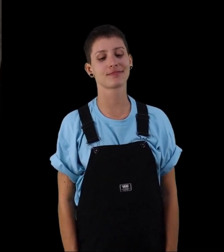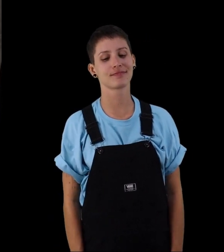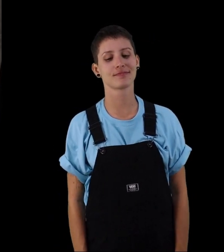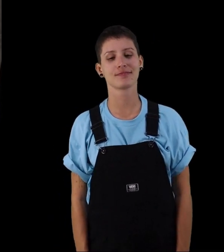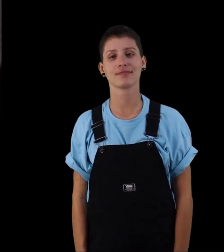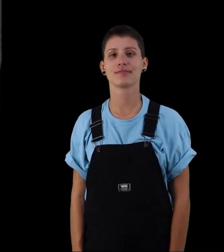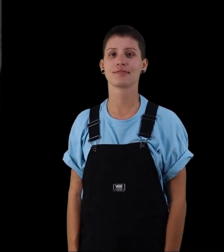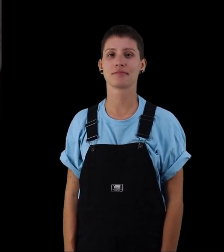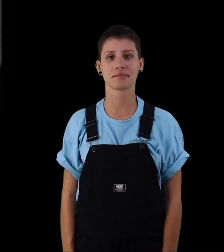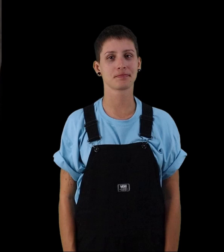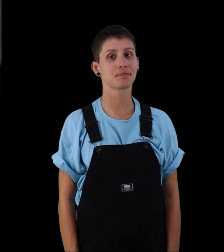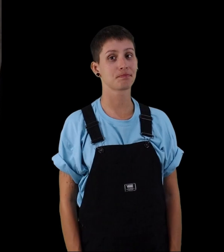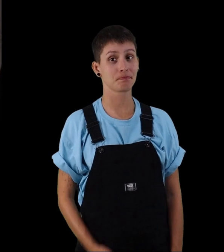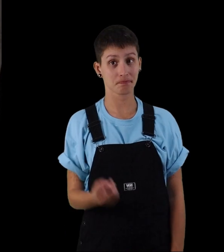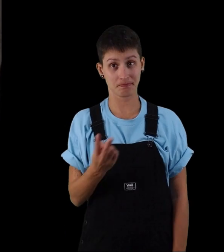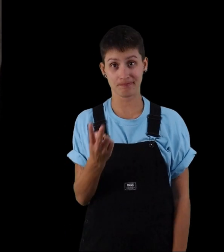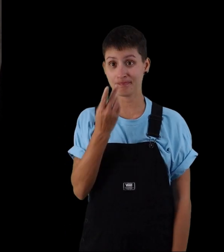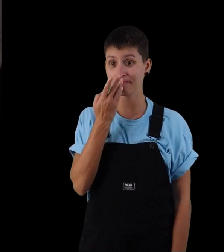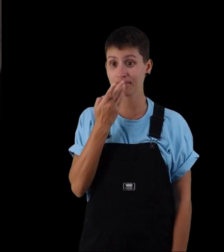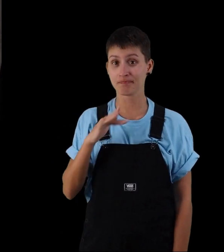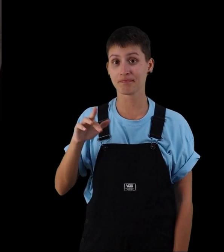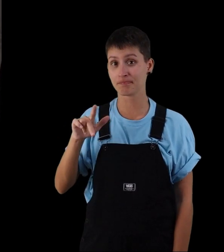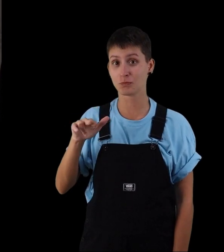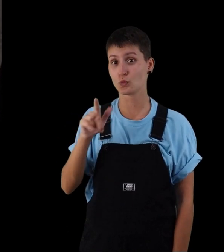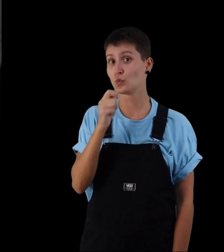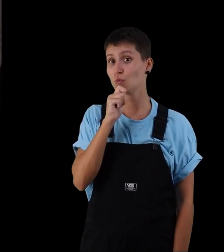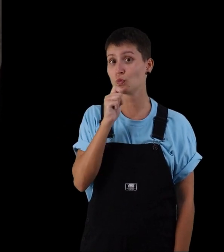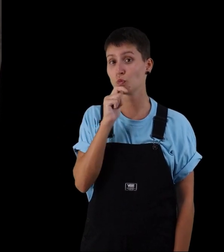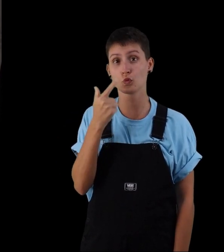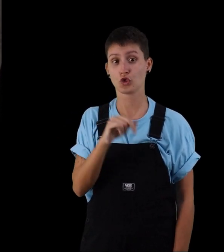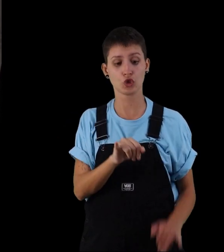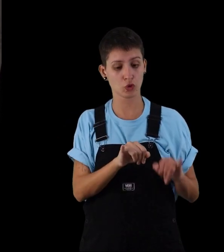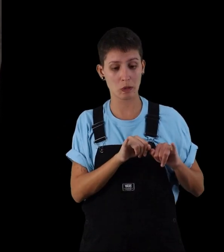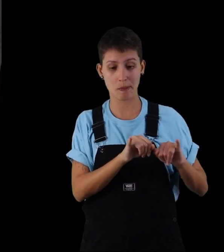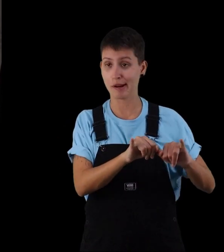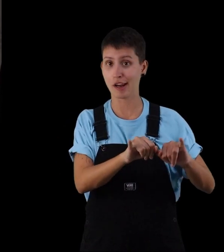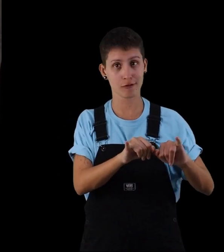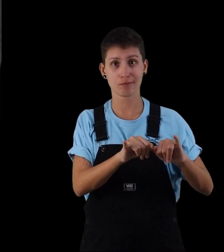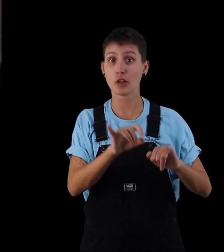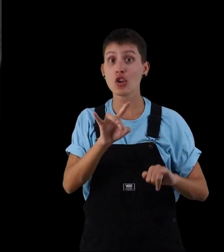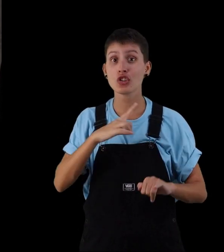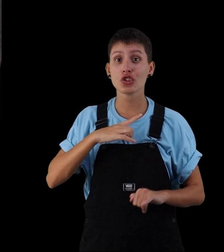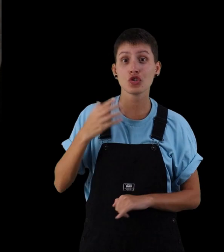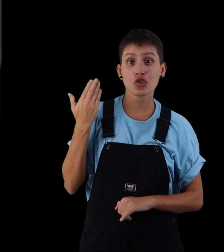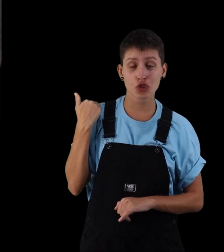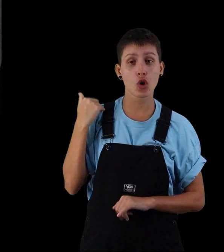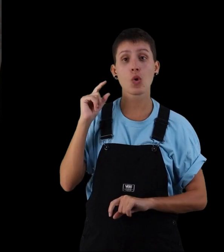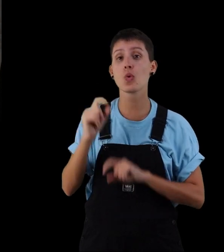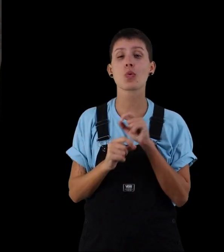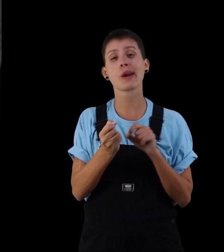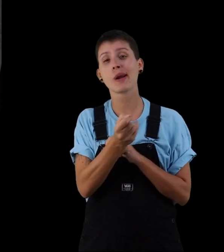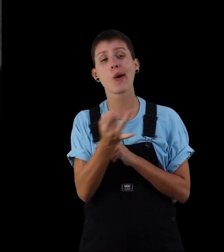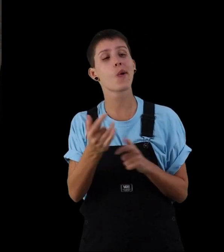Venda. Na infância desses meninos, não tinham inventado os supermercados. Só